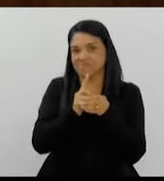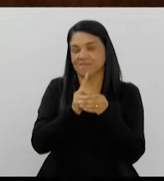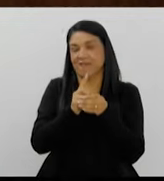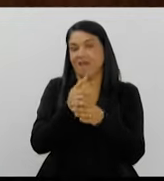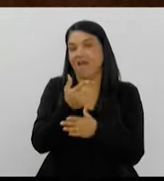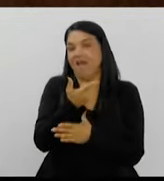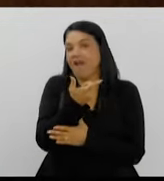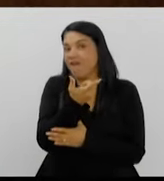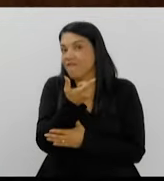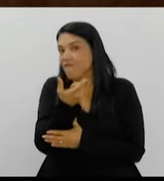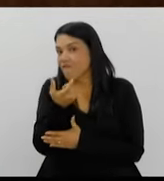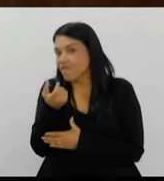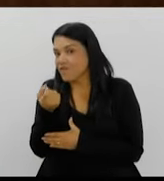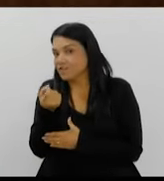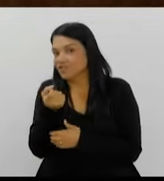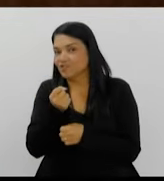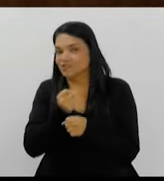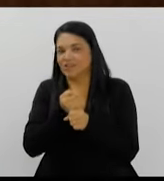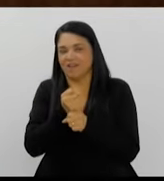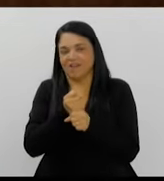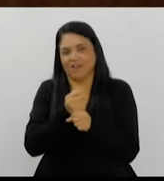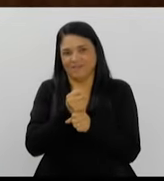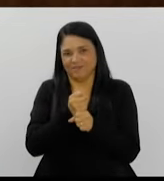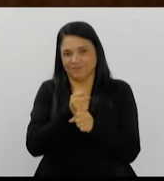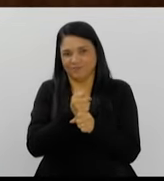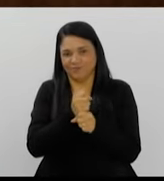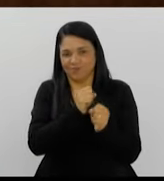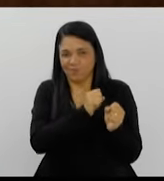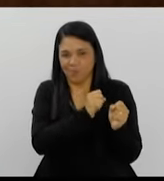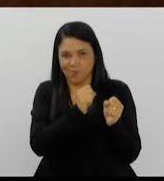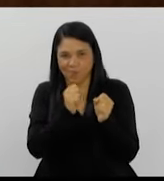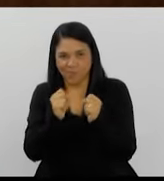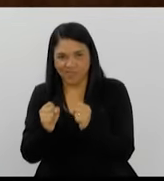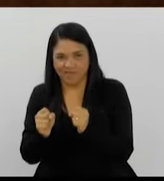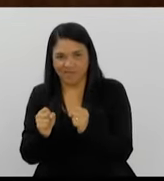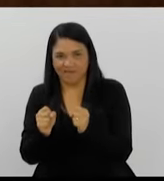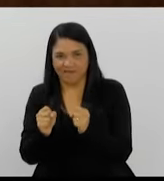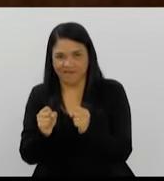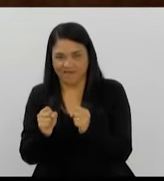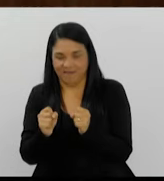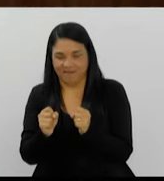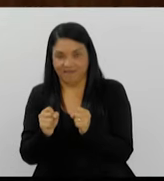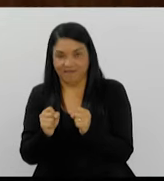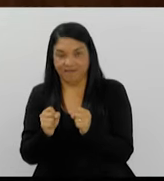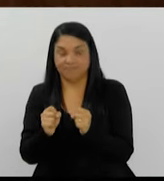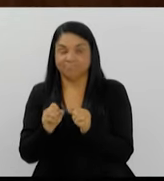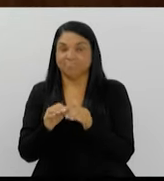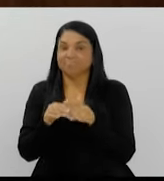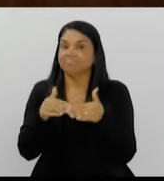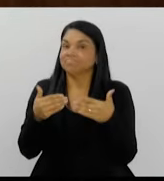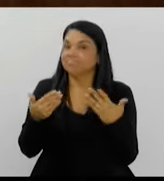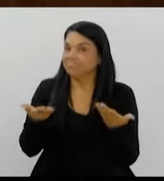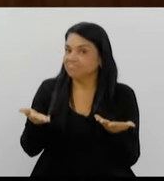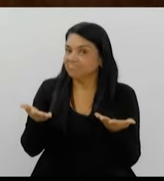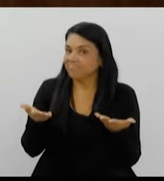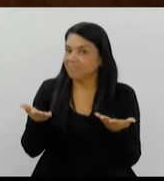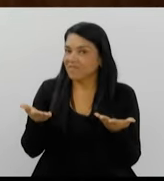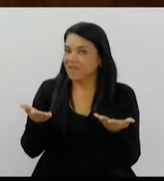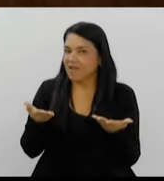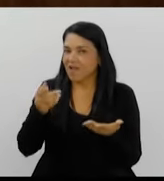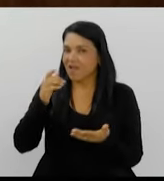20 anos no poder então ele não pode chegar